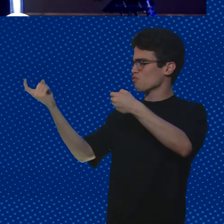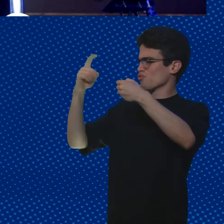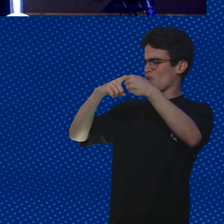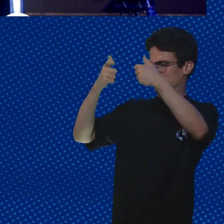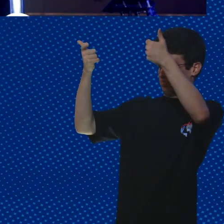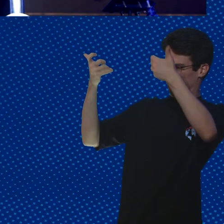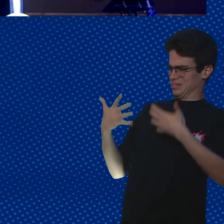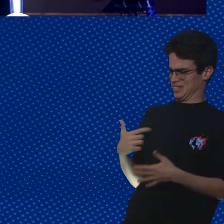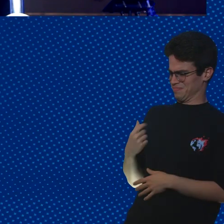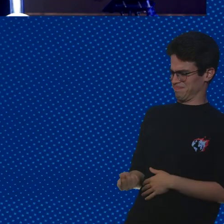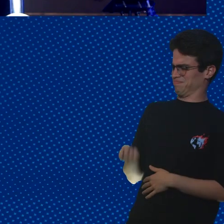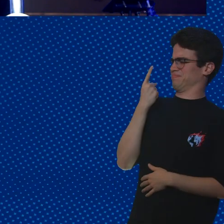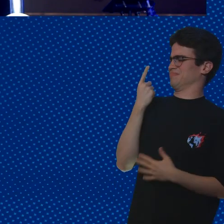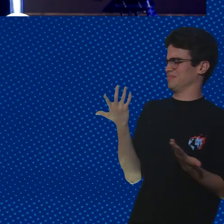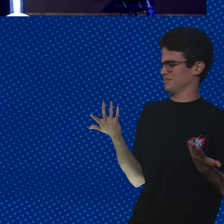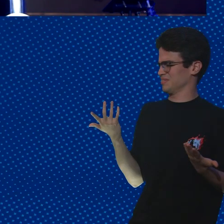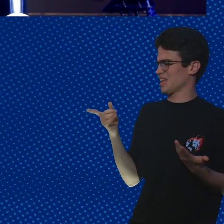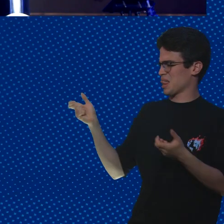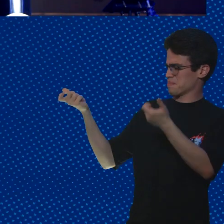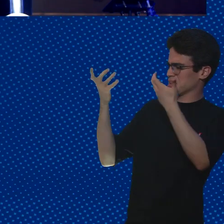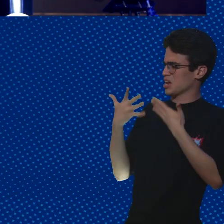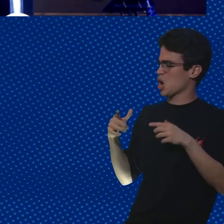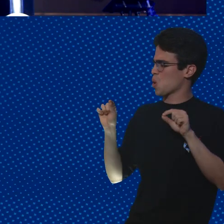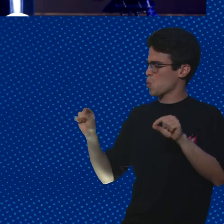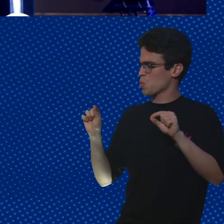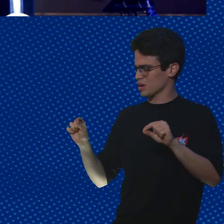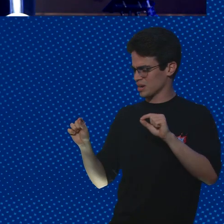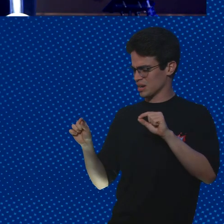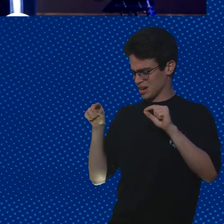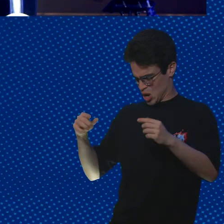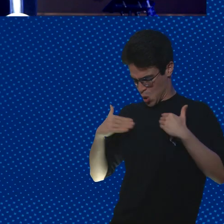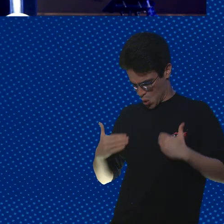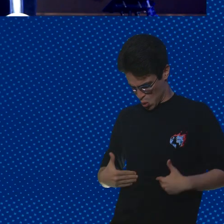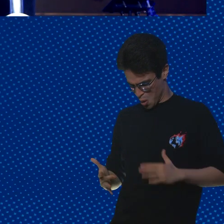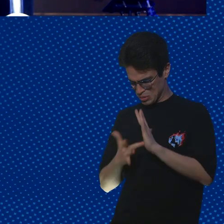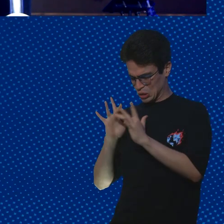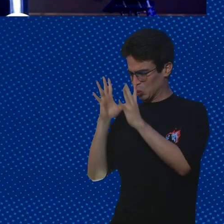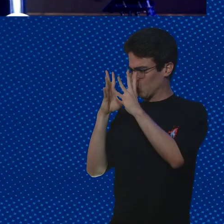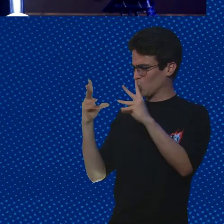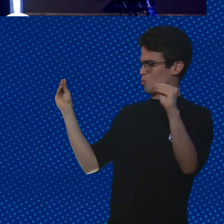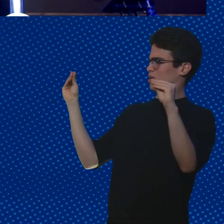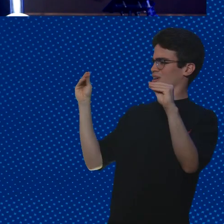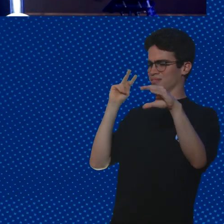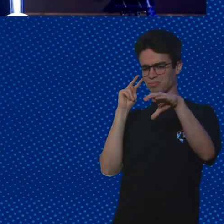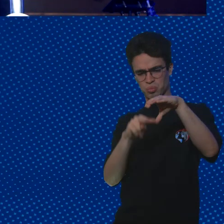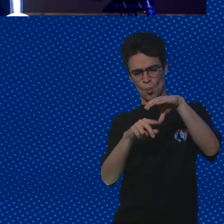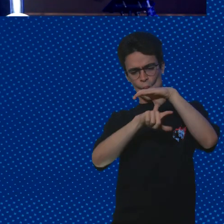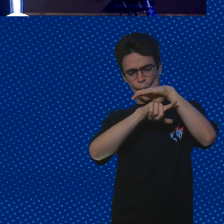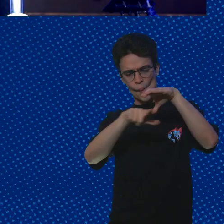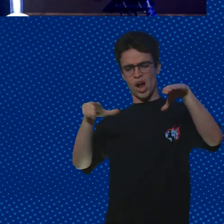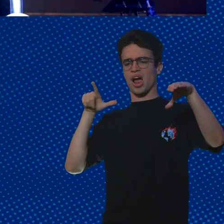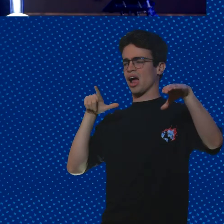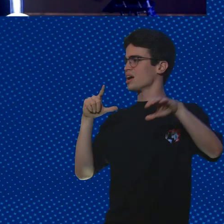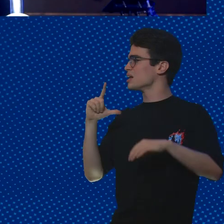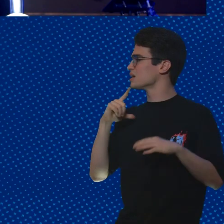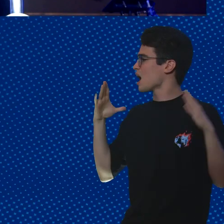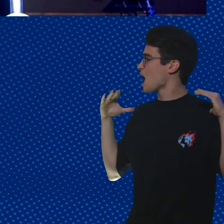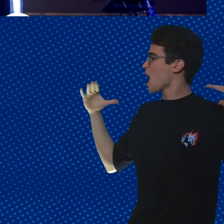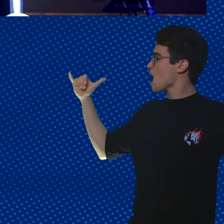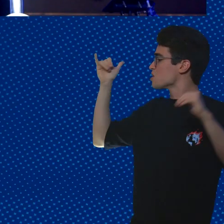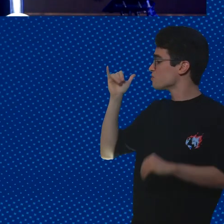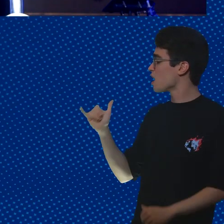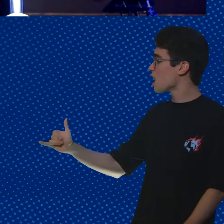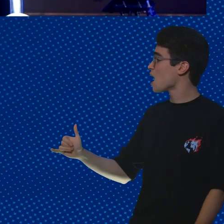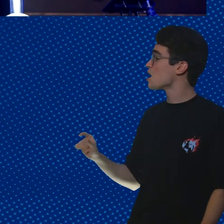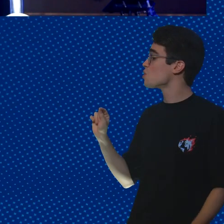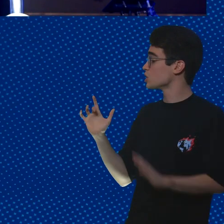história surpreendente. Disseram que o corpo havia sumido e que viram anjos que lhes disseram que